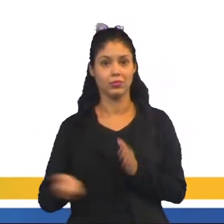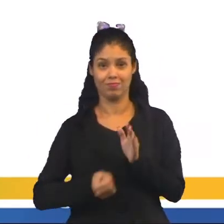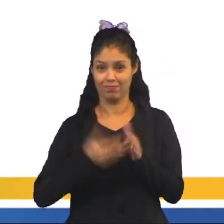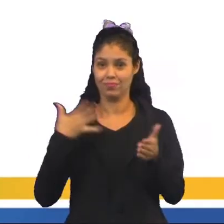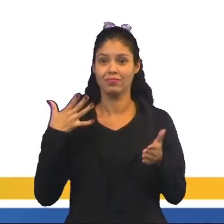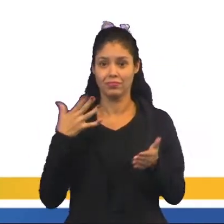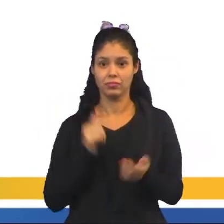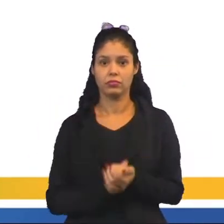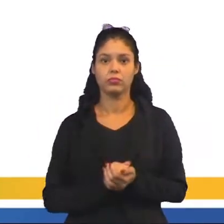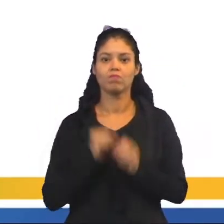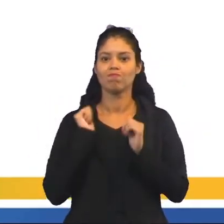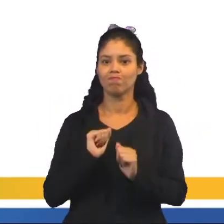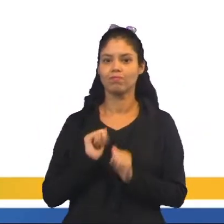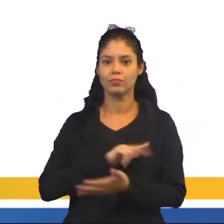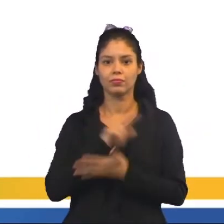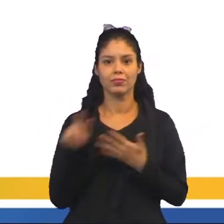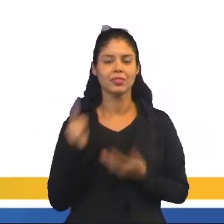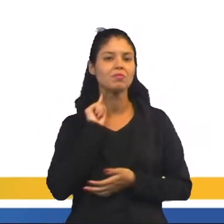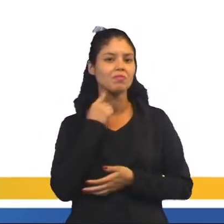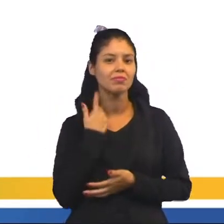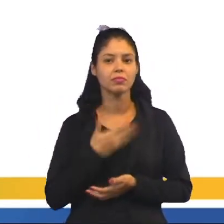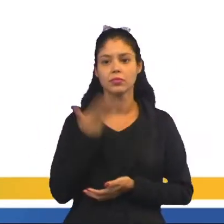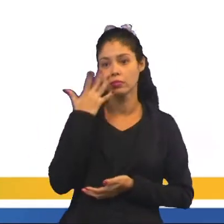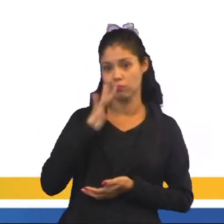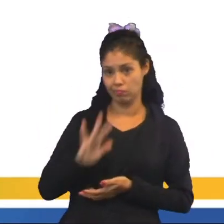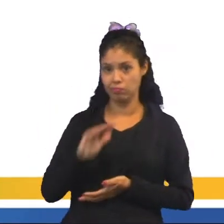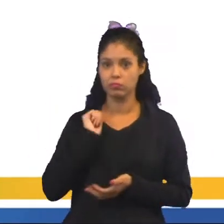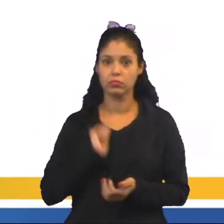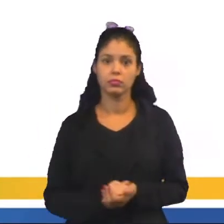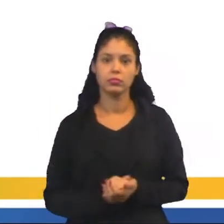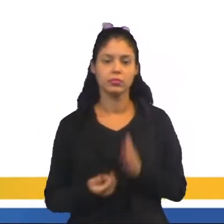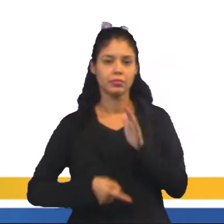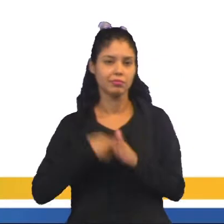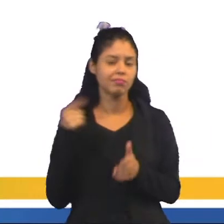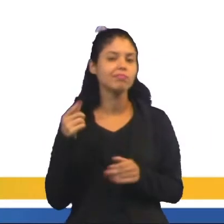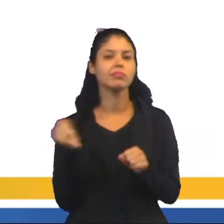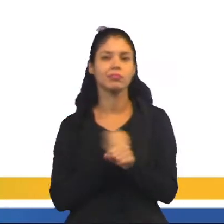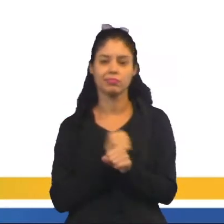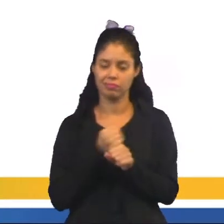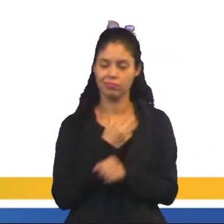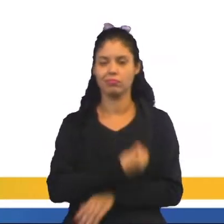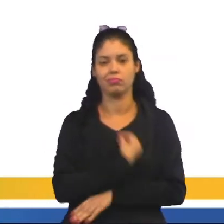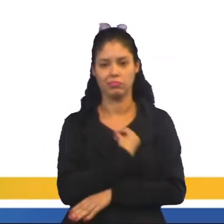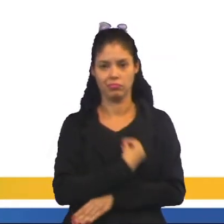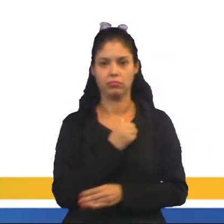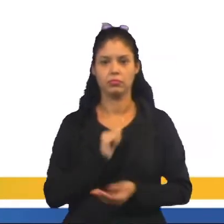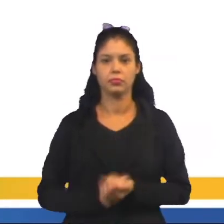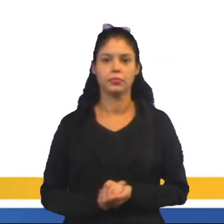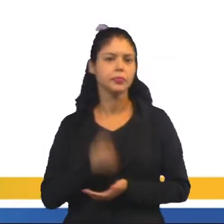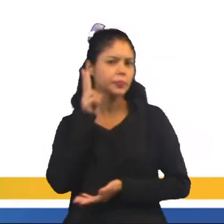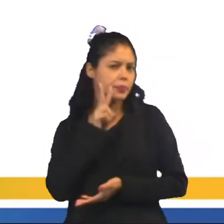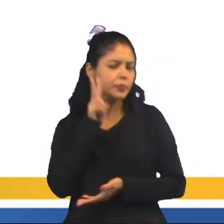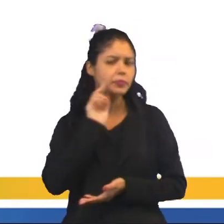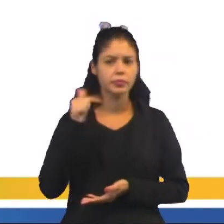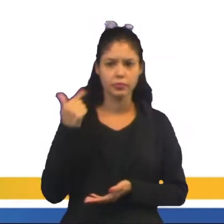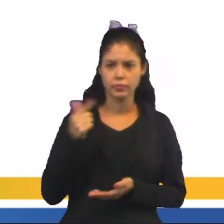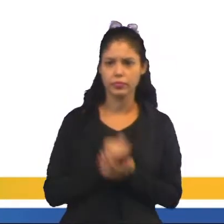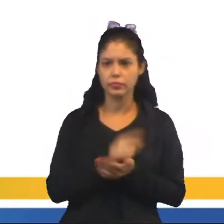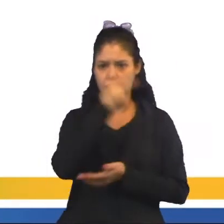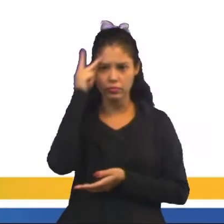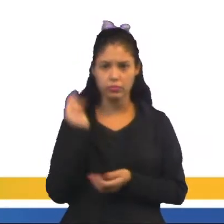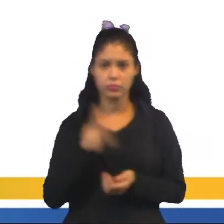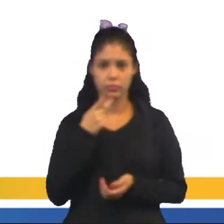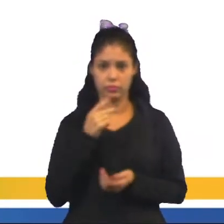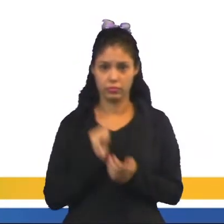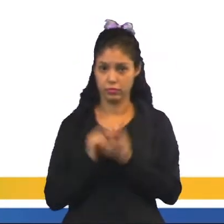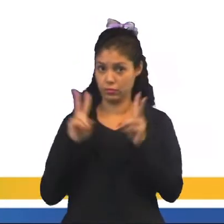excessiva, pode acarretar uma série de prejuízos ao pequeno e em seus primeiros anos de vida. Lembra daquelas pessoas que